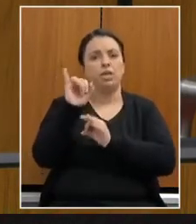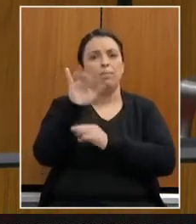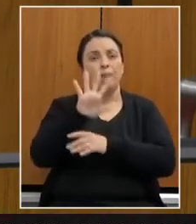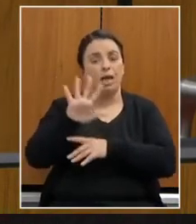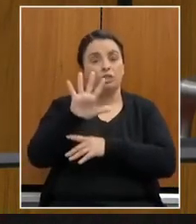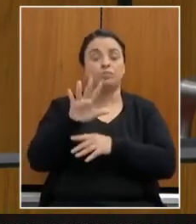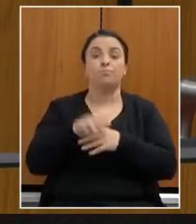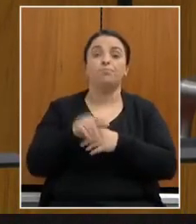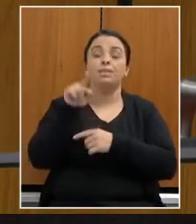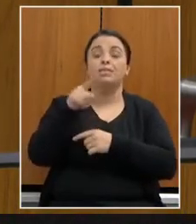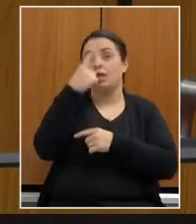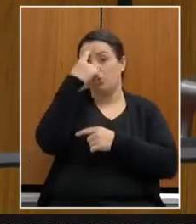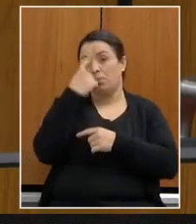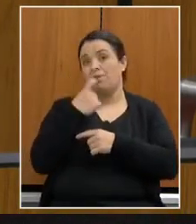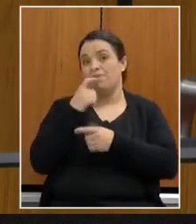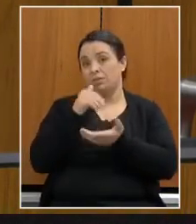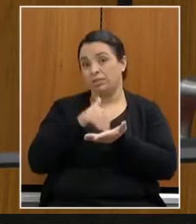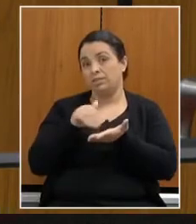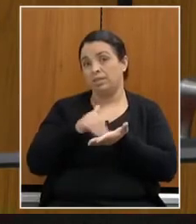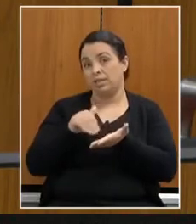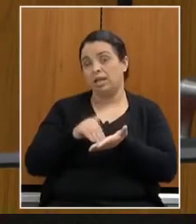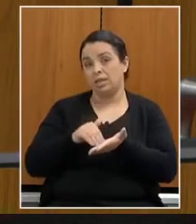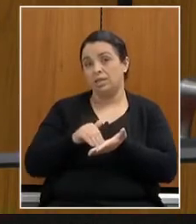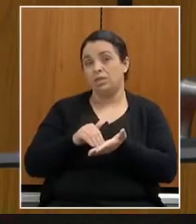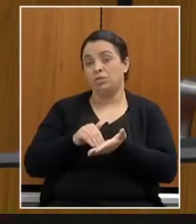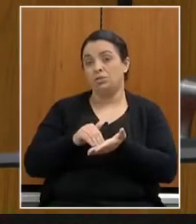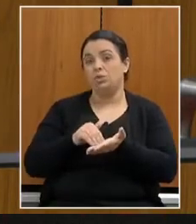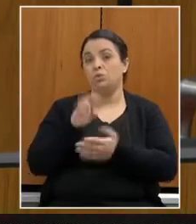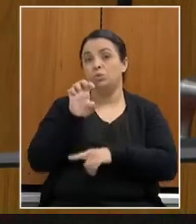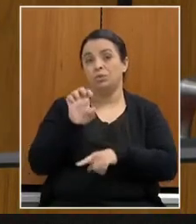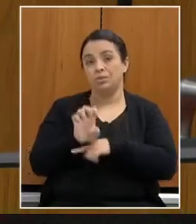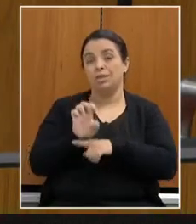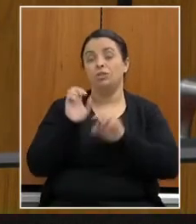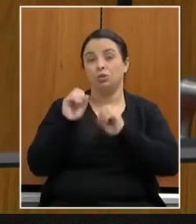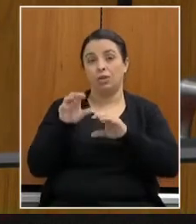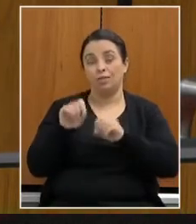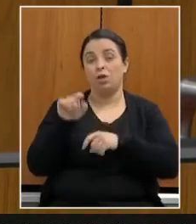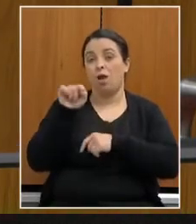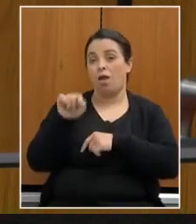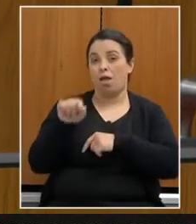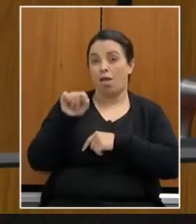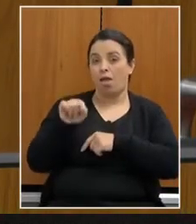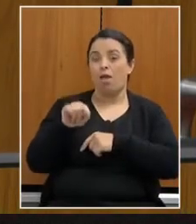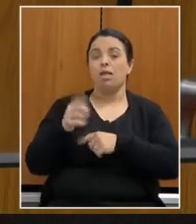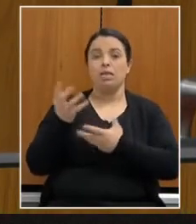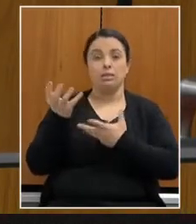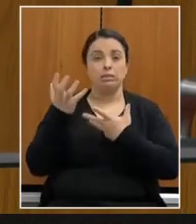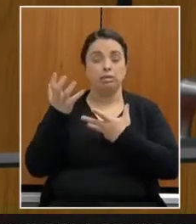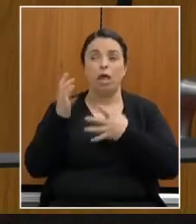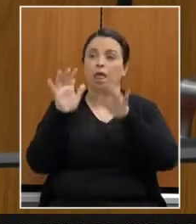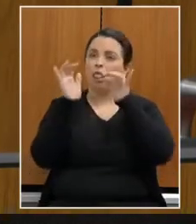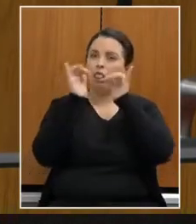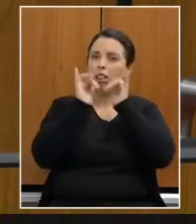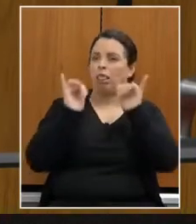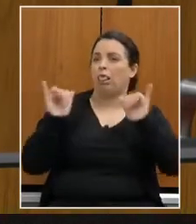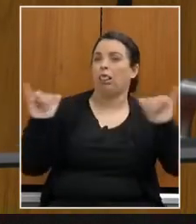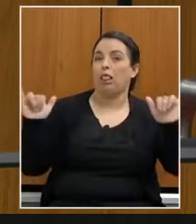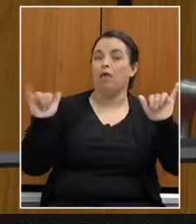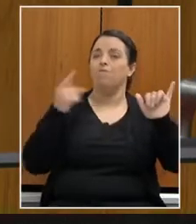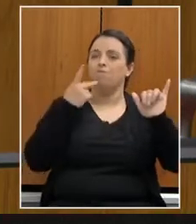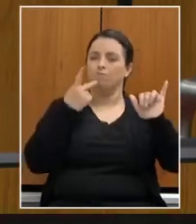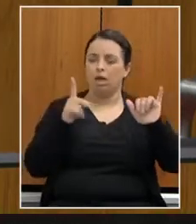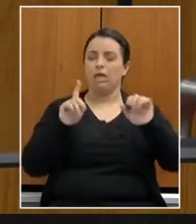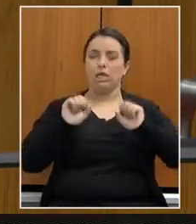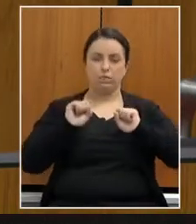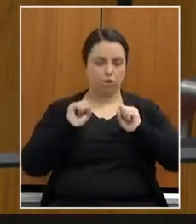perfil da secretaria né secretaria de Estado da Educação está muito empenhada em fazer um marketing demonstrando uma segurança